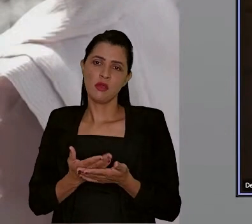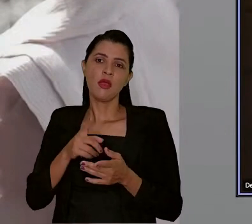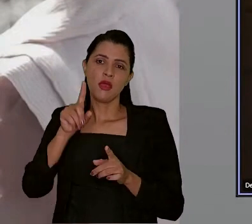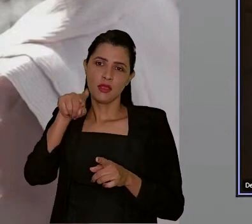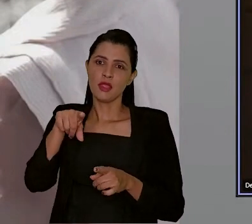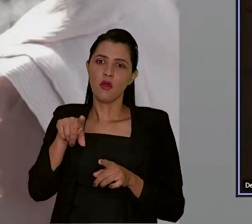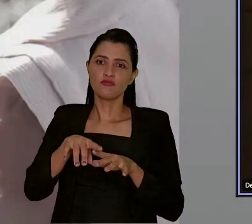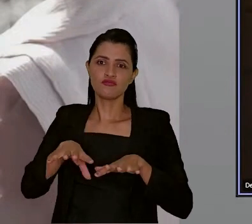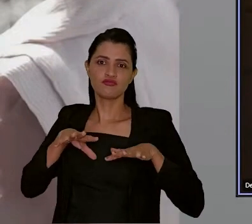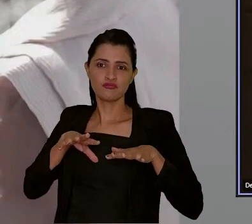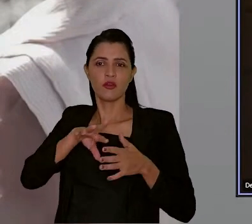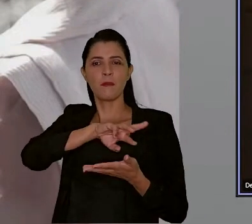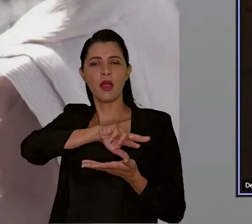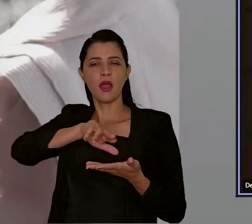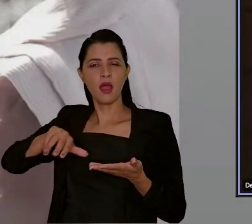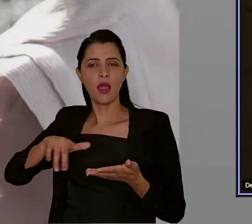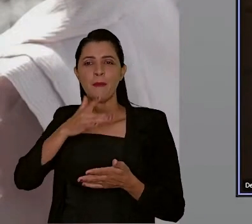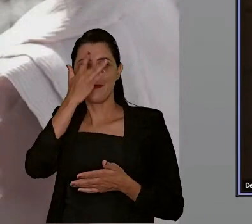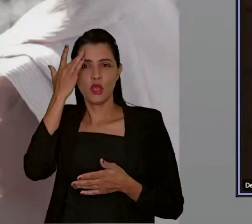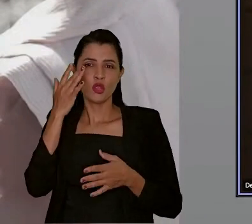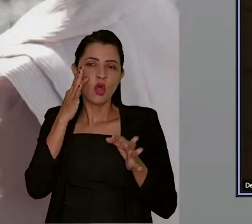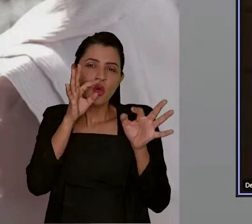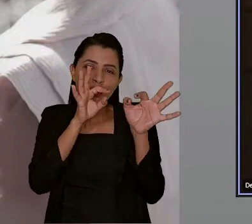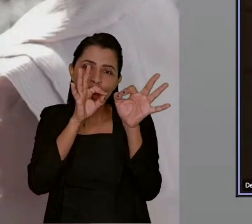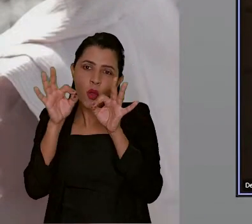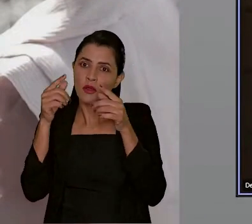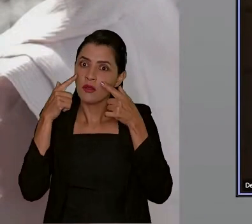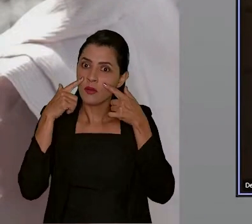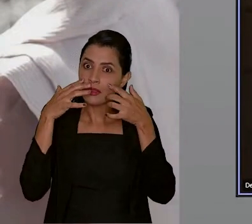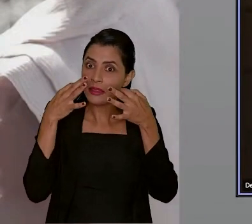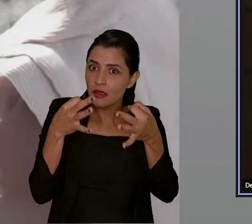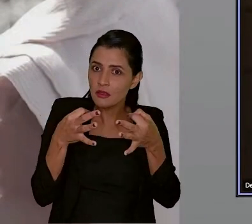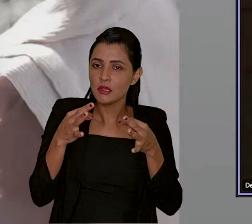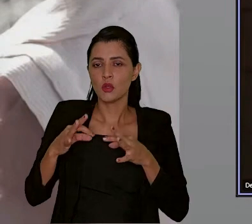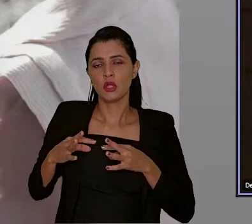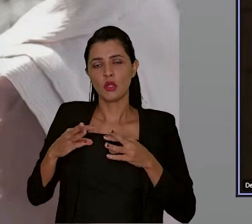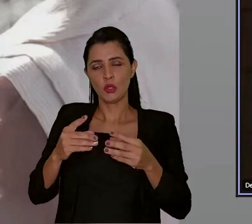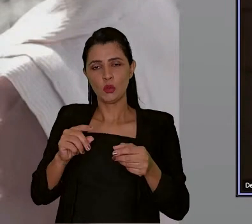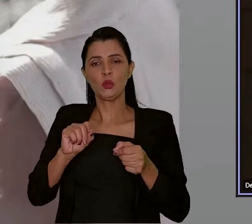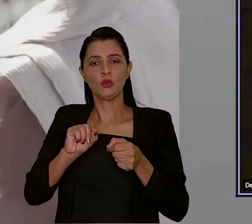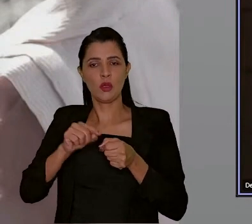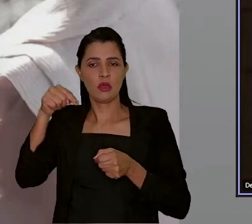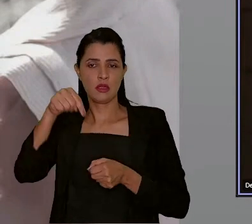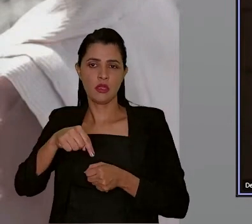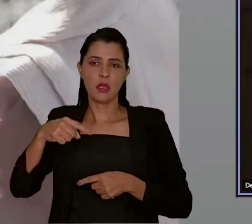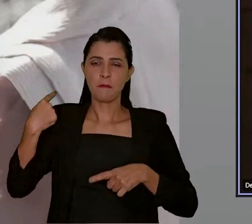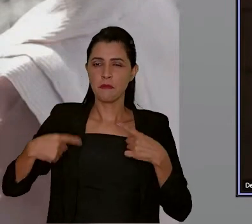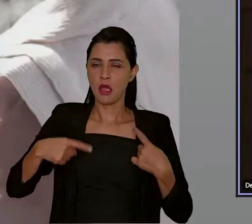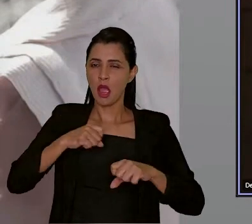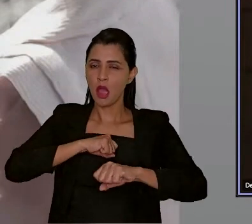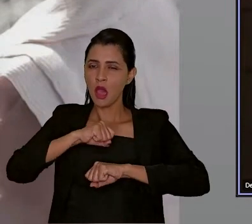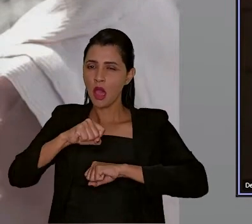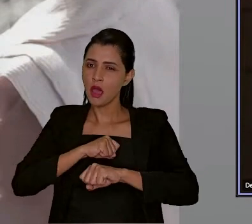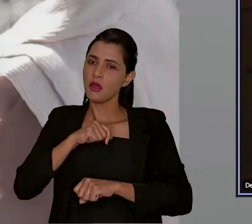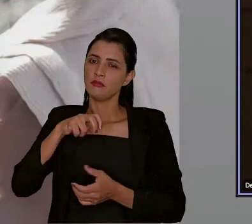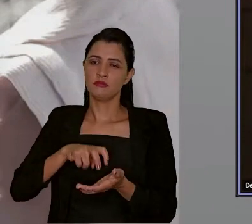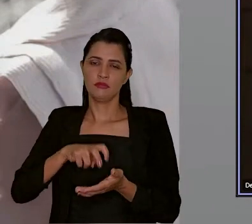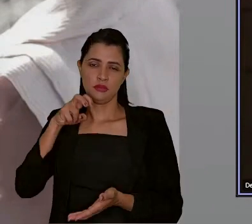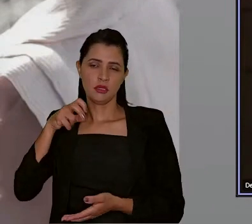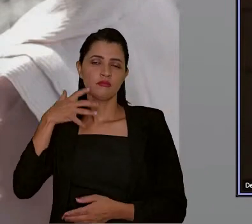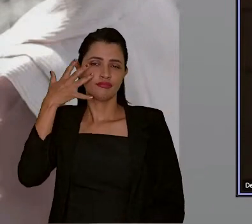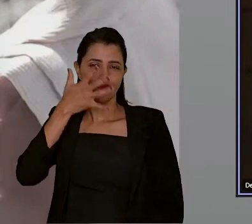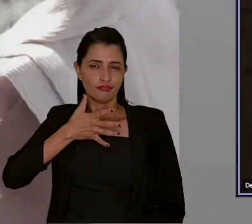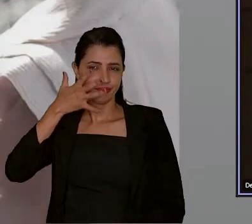plateia muito seleta e atenta a tudo que será discutido nesta manhã, que com certeza